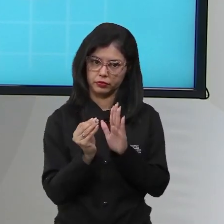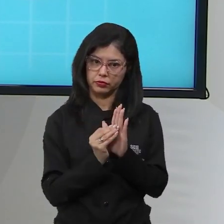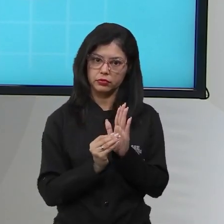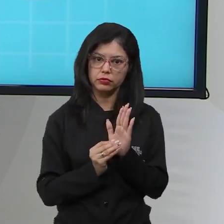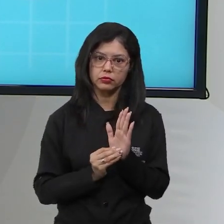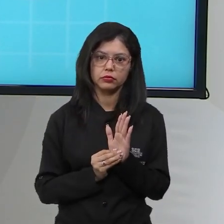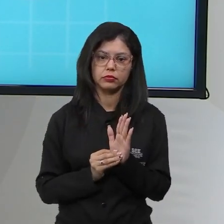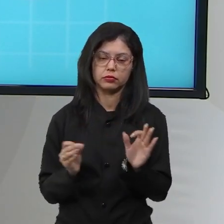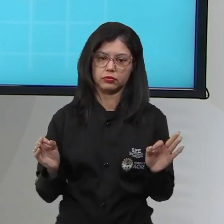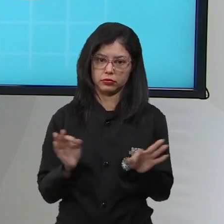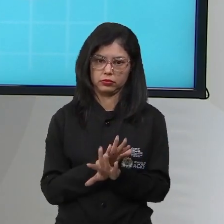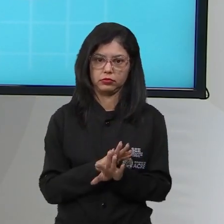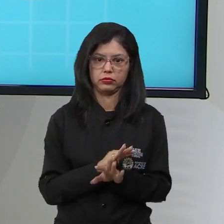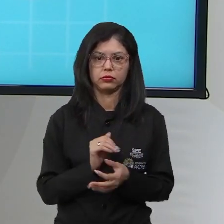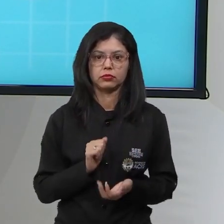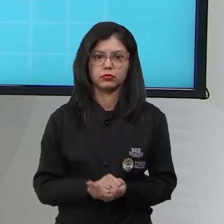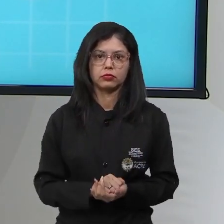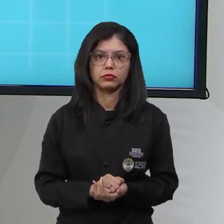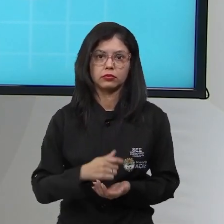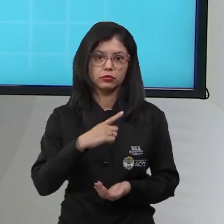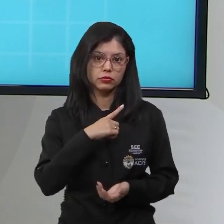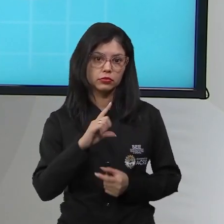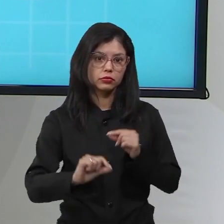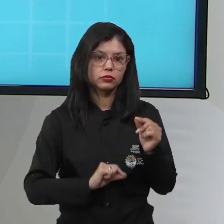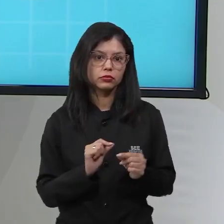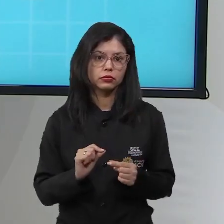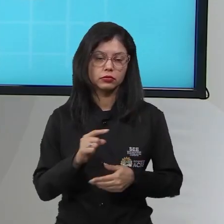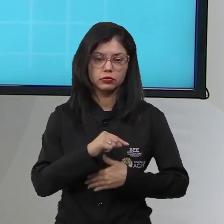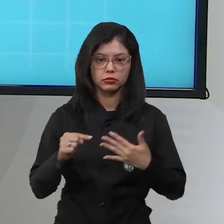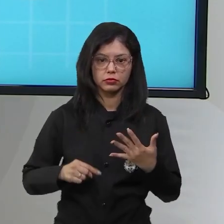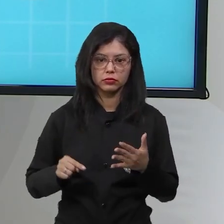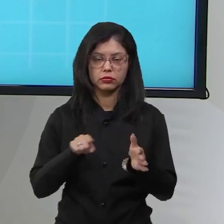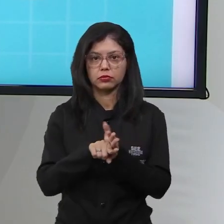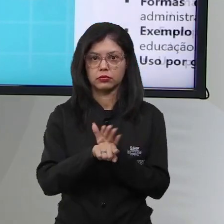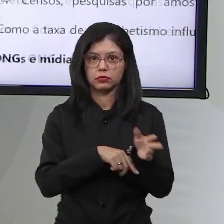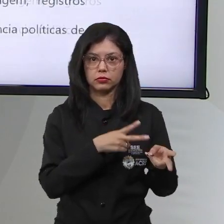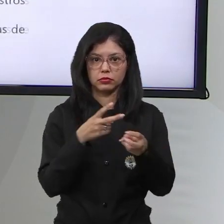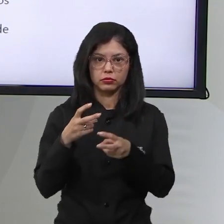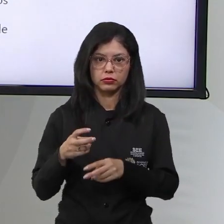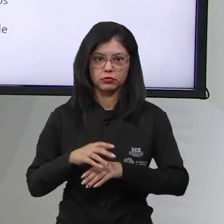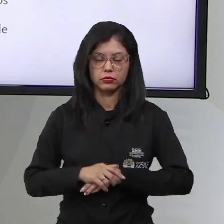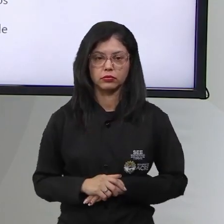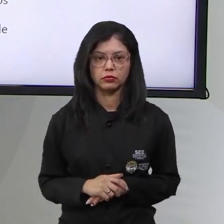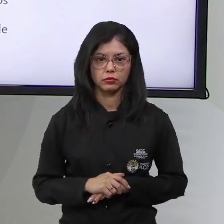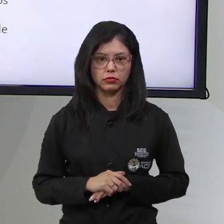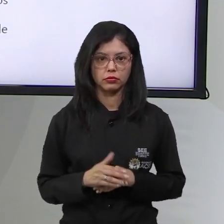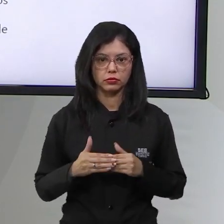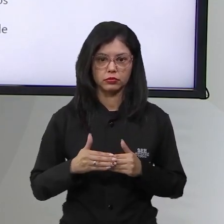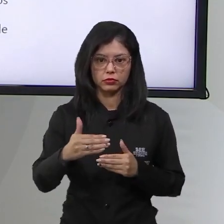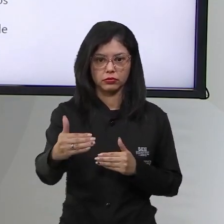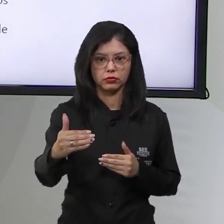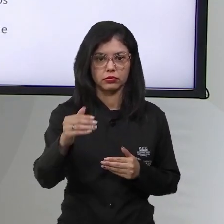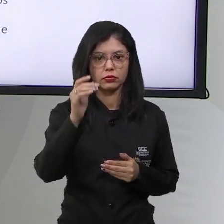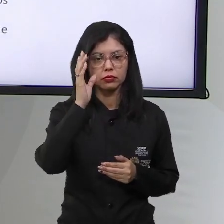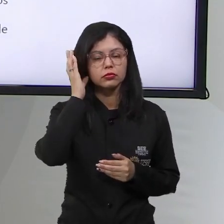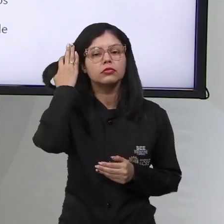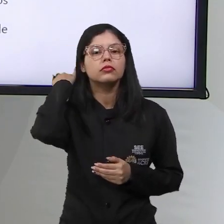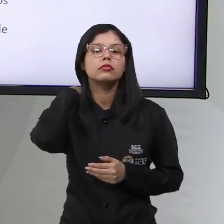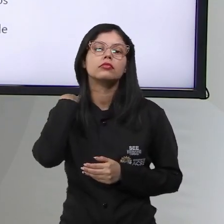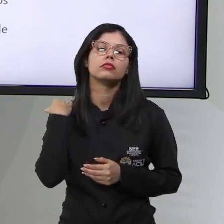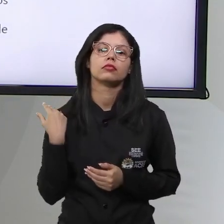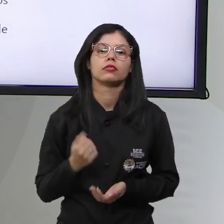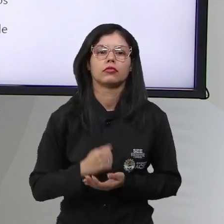eles também acabam contribuindo com esse tipo de percepção. Avançando, e como que